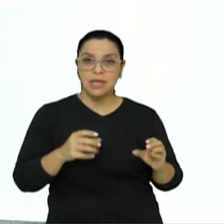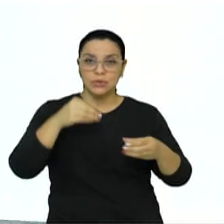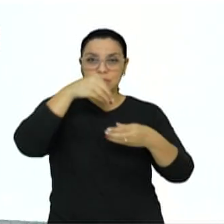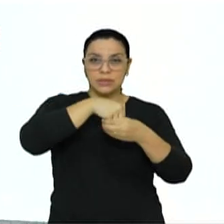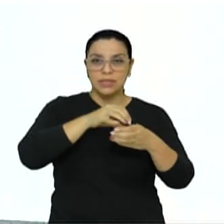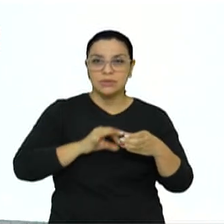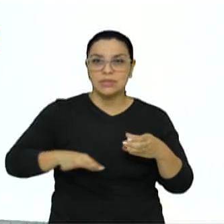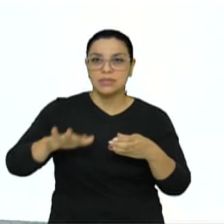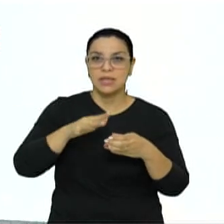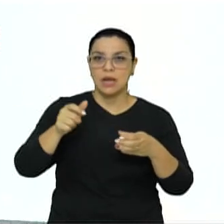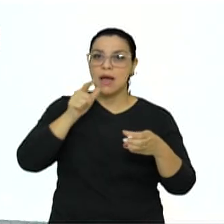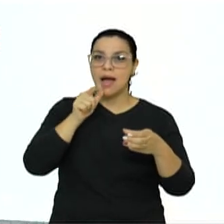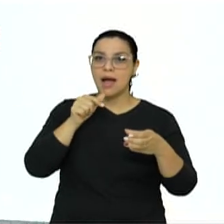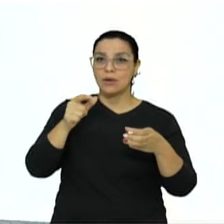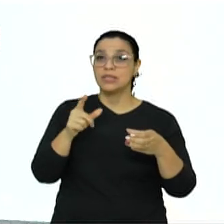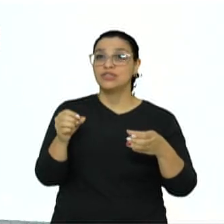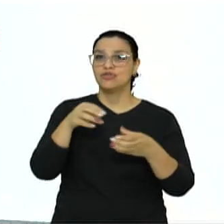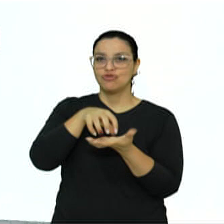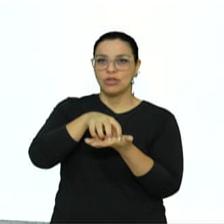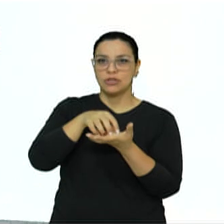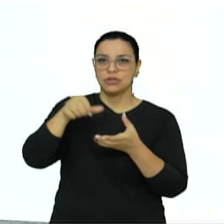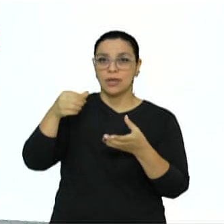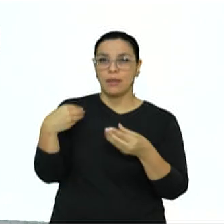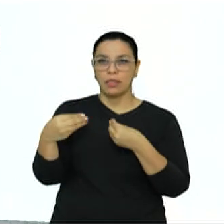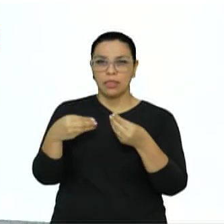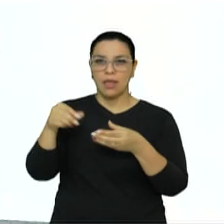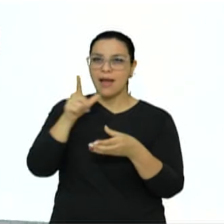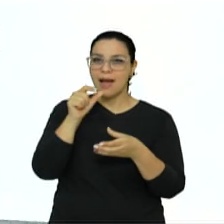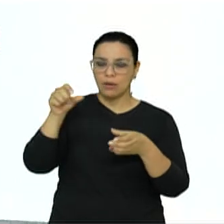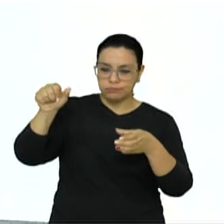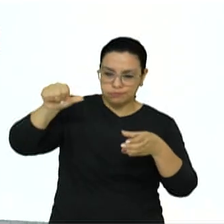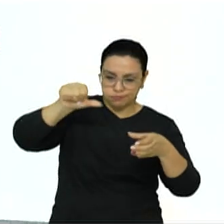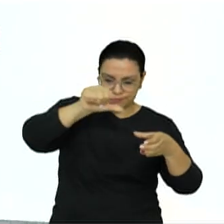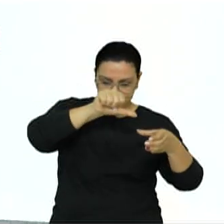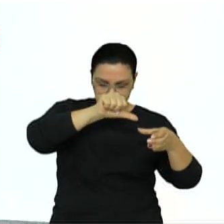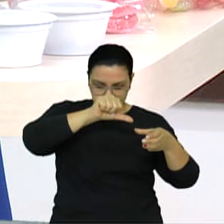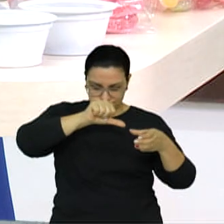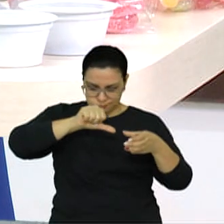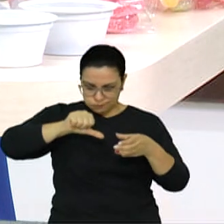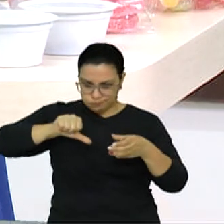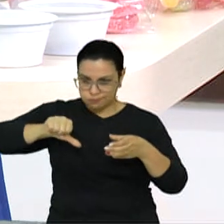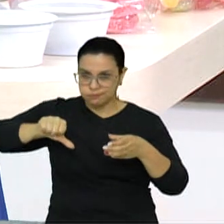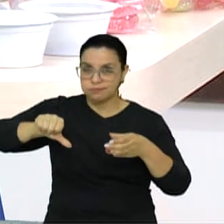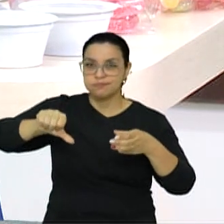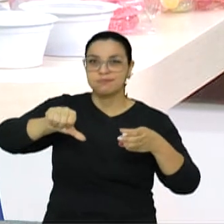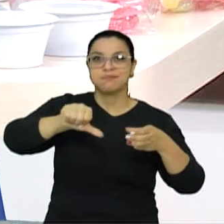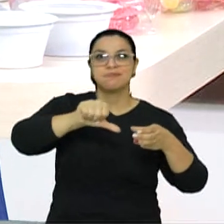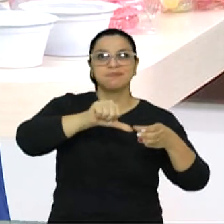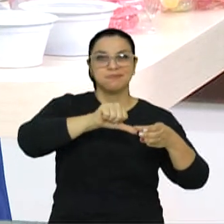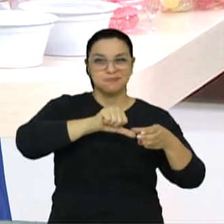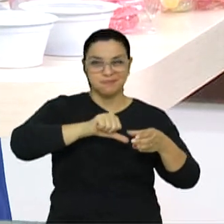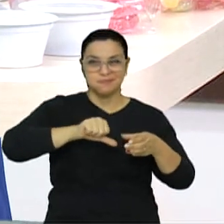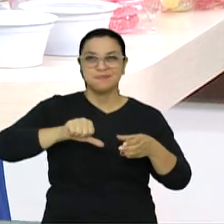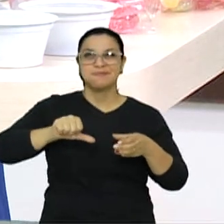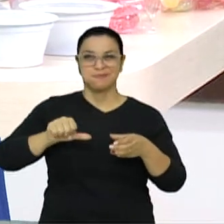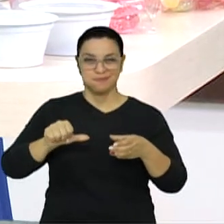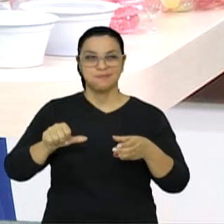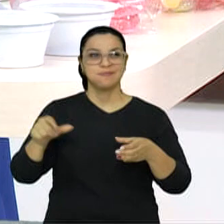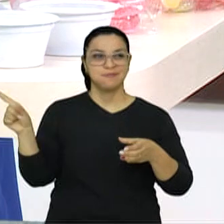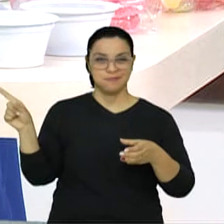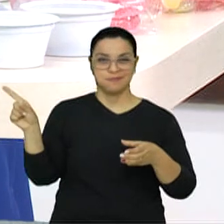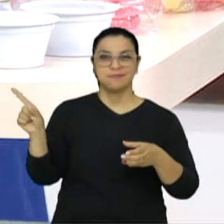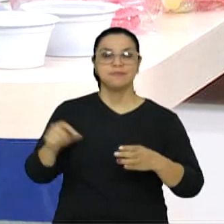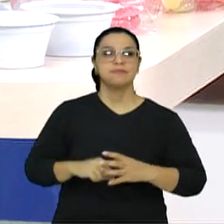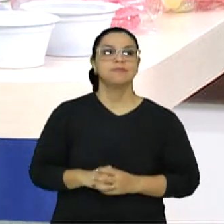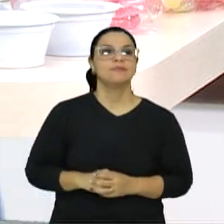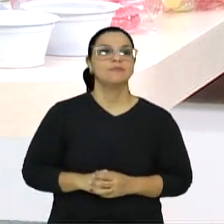célula, cubra o restante, né, com o restante da gelatina. No caso, essa quantidade aqui que depois eu vou jogar sobre essa primeira